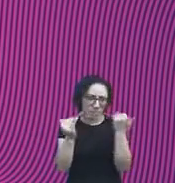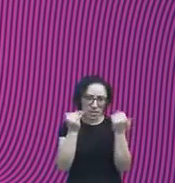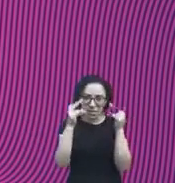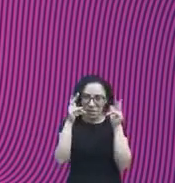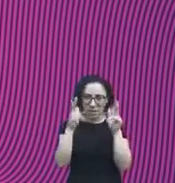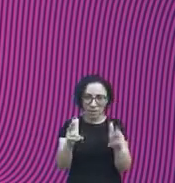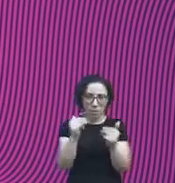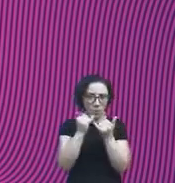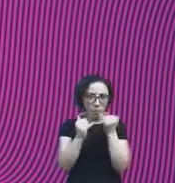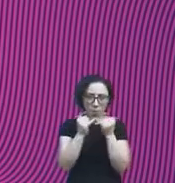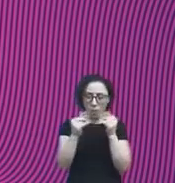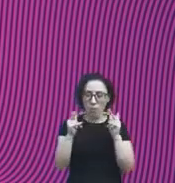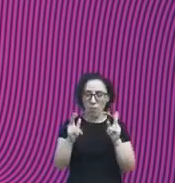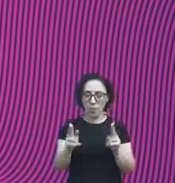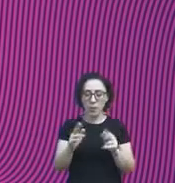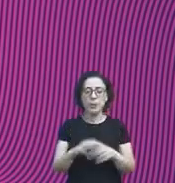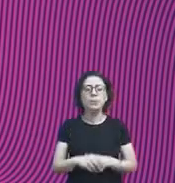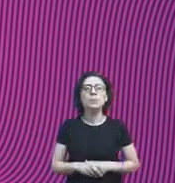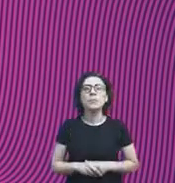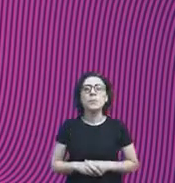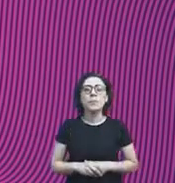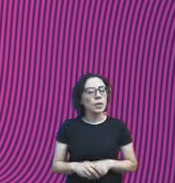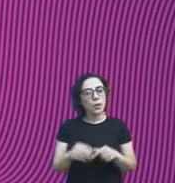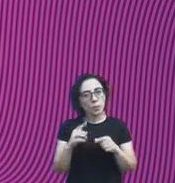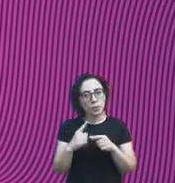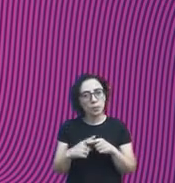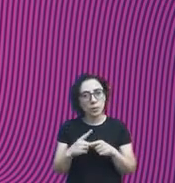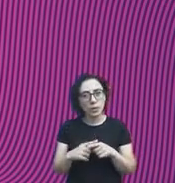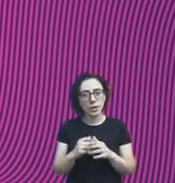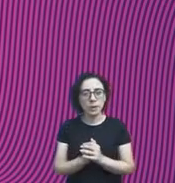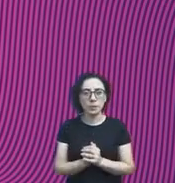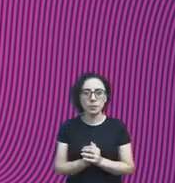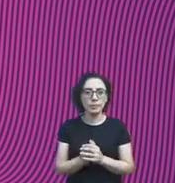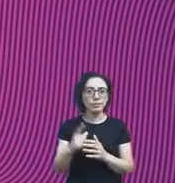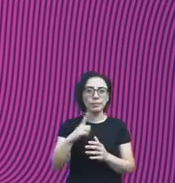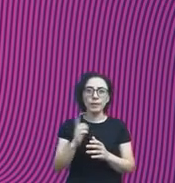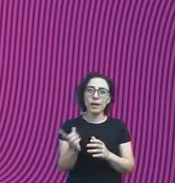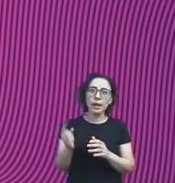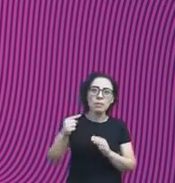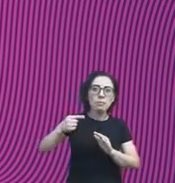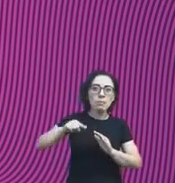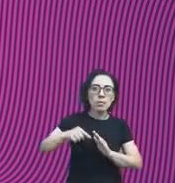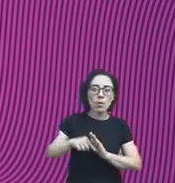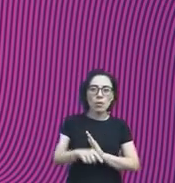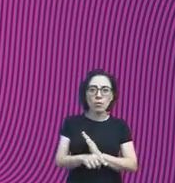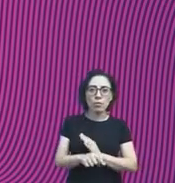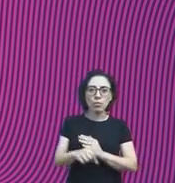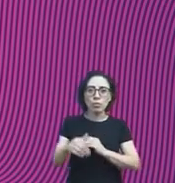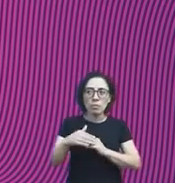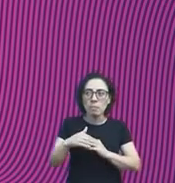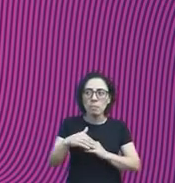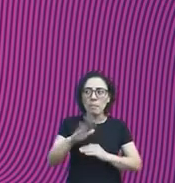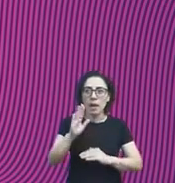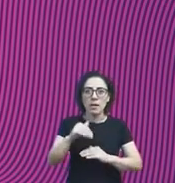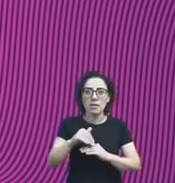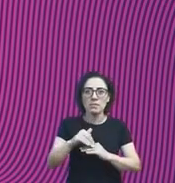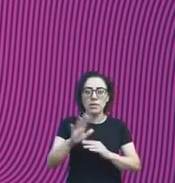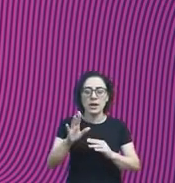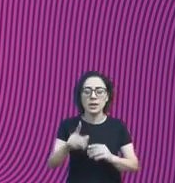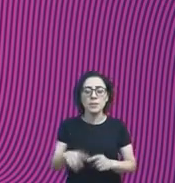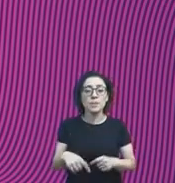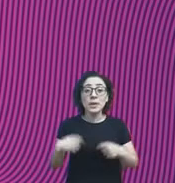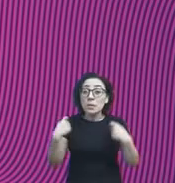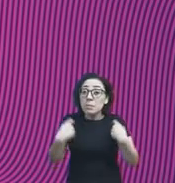porque elas dependem, em primeiro lugar, de duas circunstâncias externas e maiores